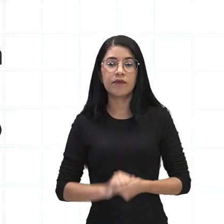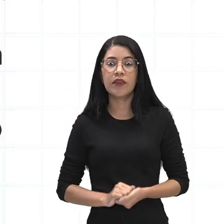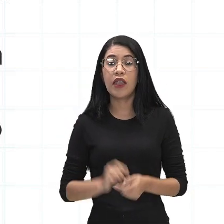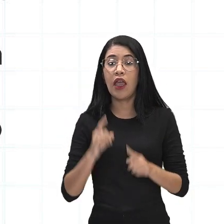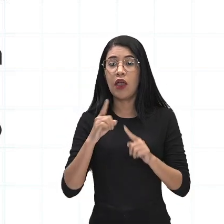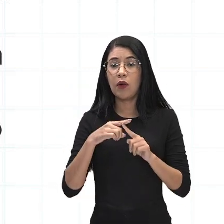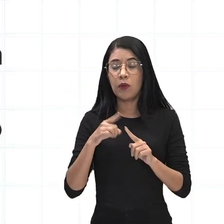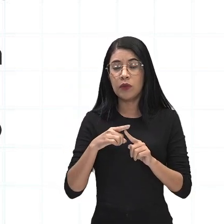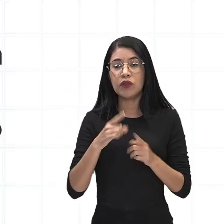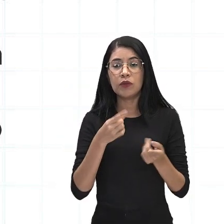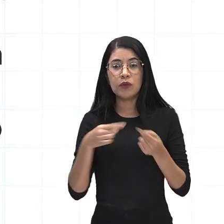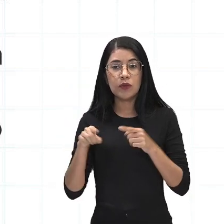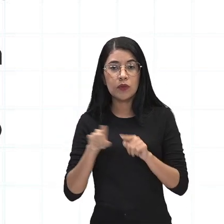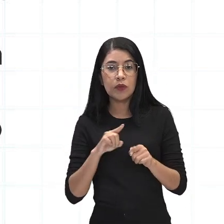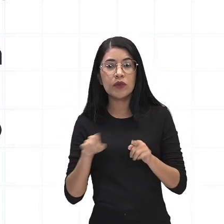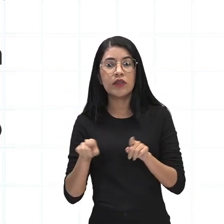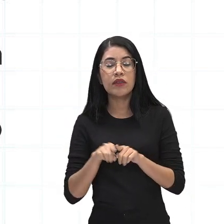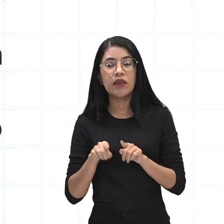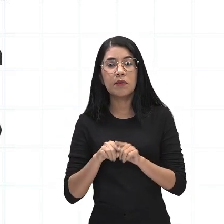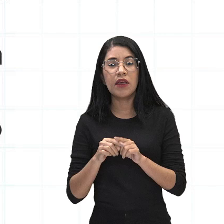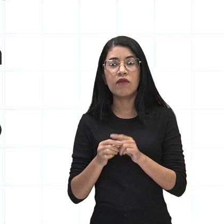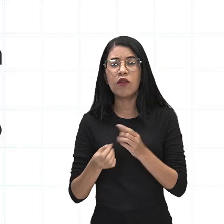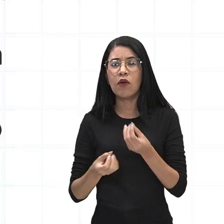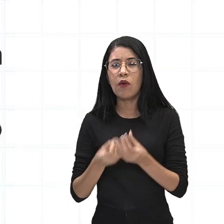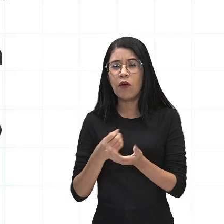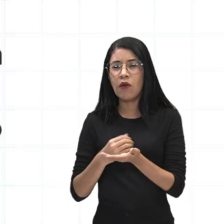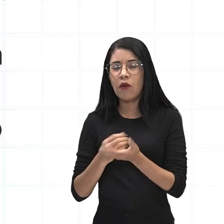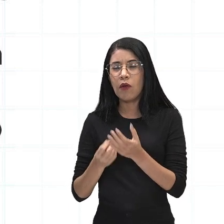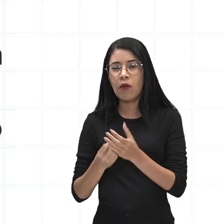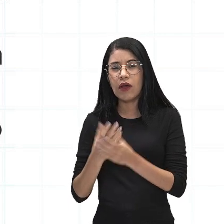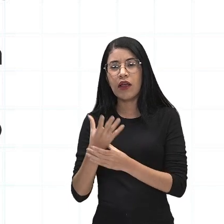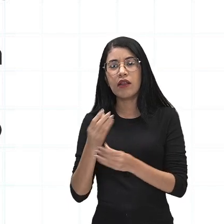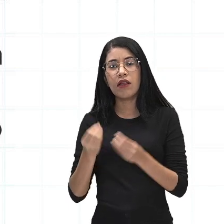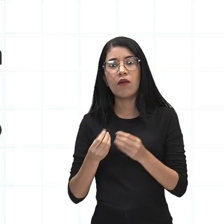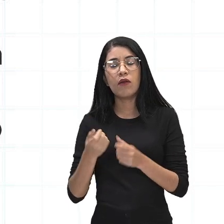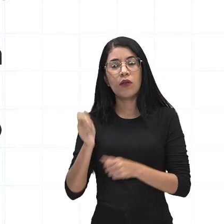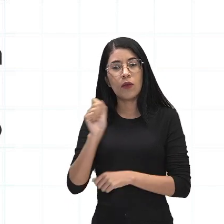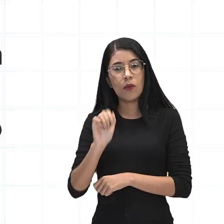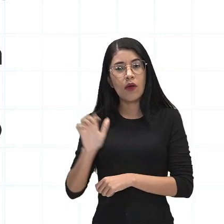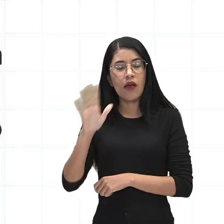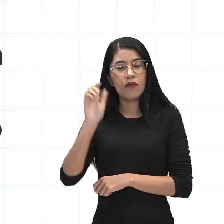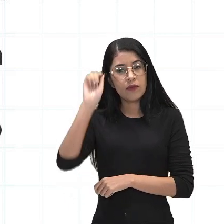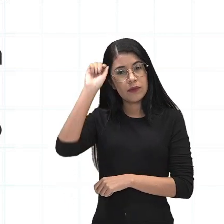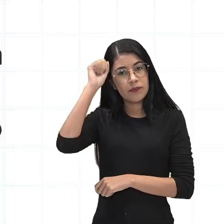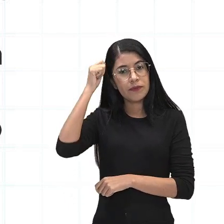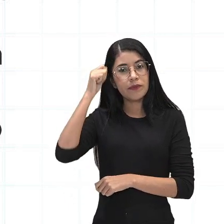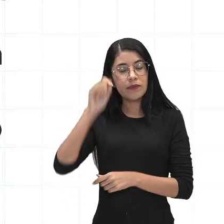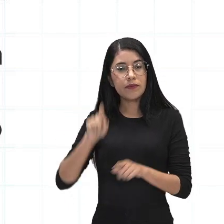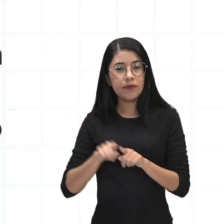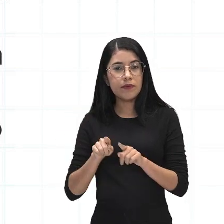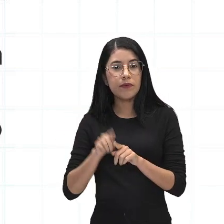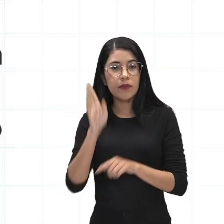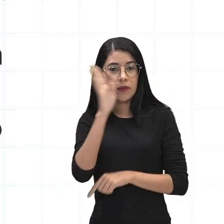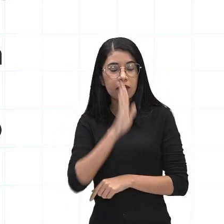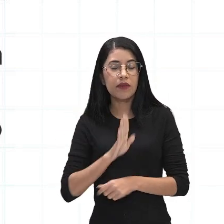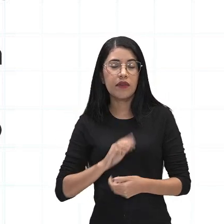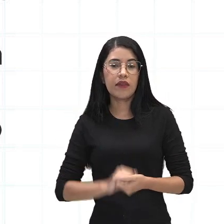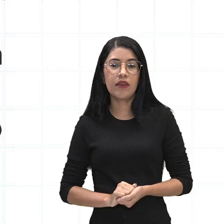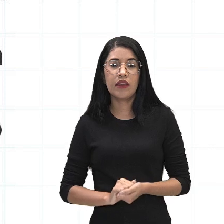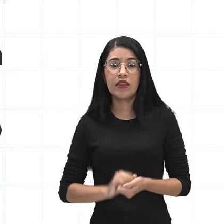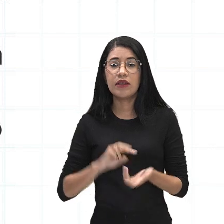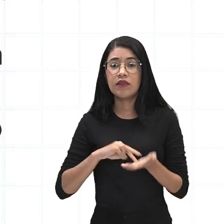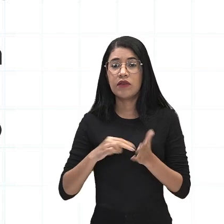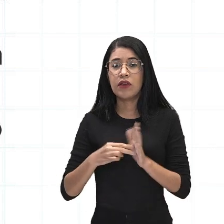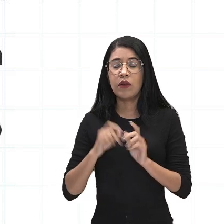gênero musical que tem suas raízes nas comunidades afro-brasileiras. Quer dizer, os nossos irmãos